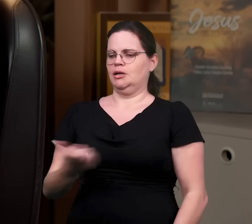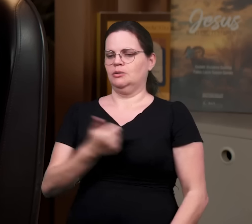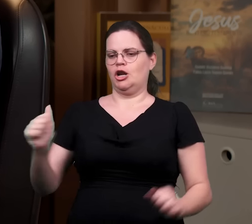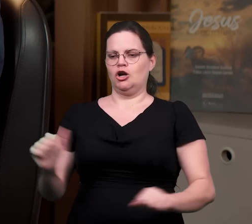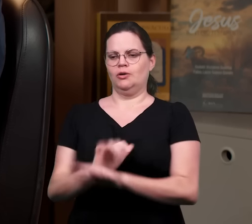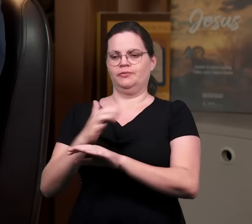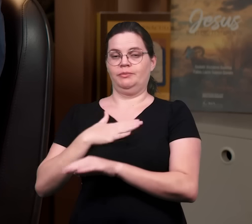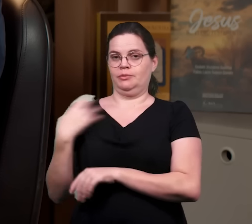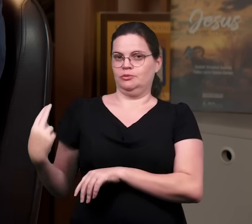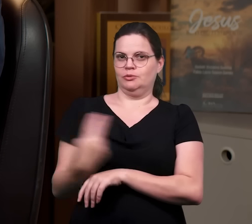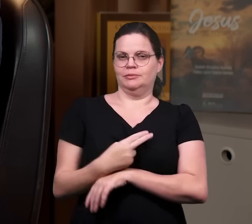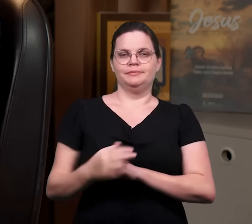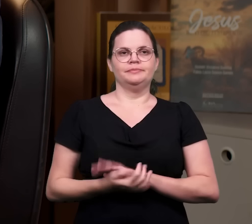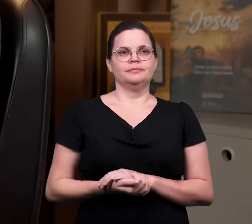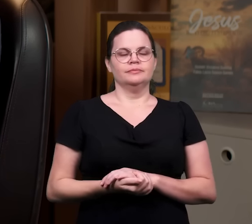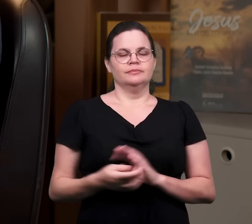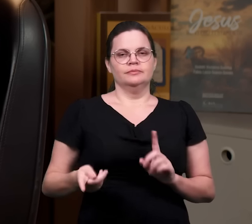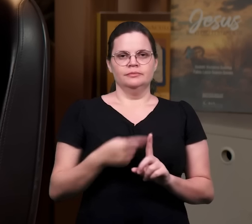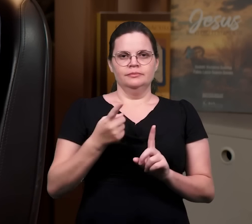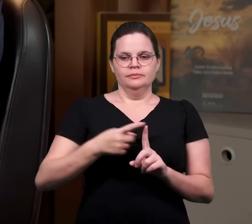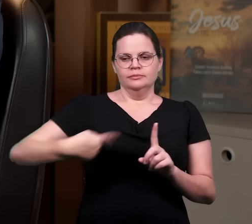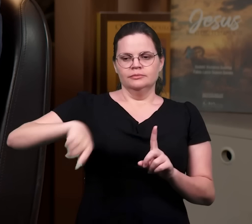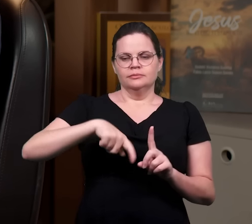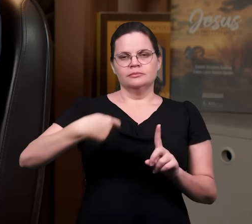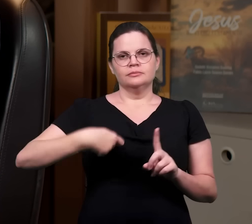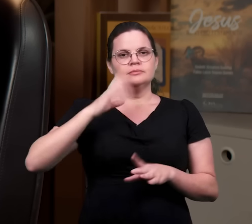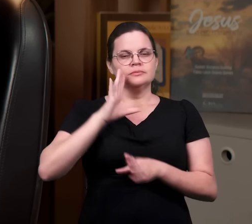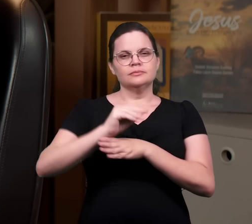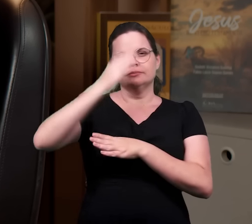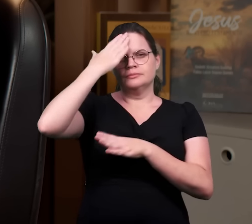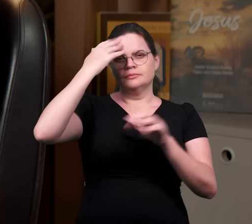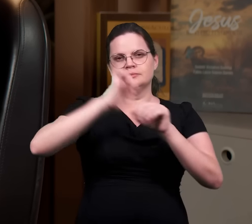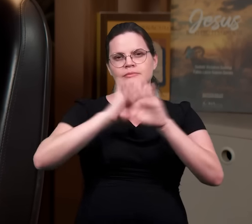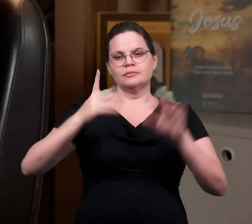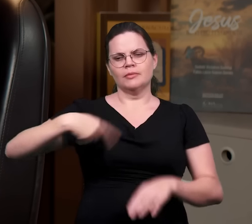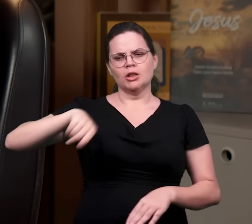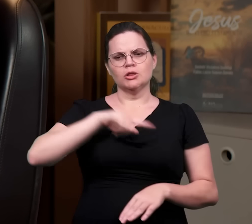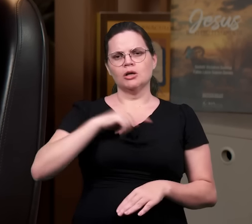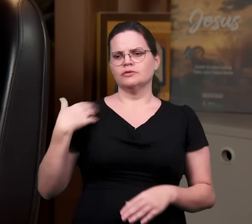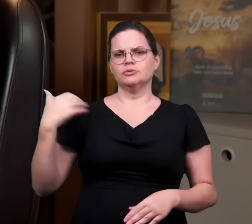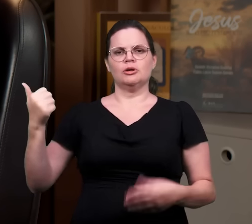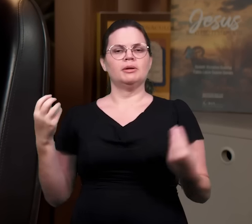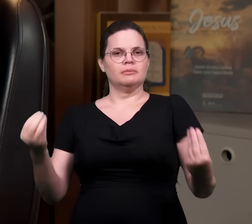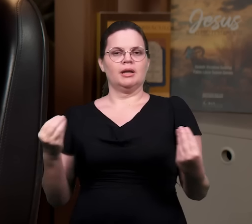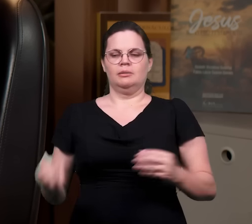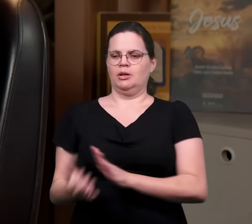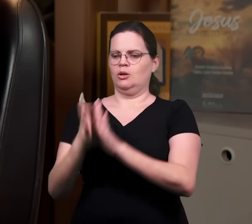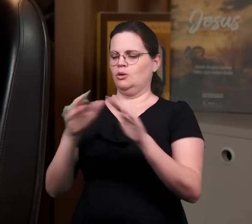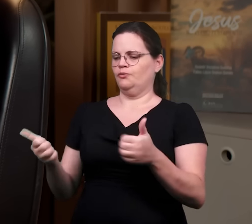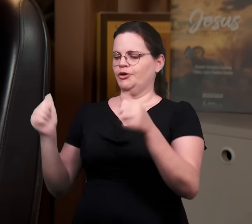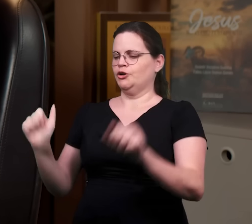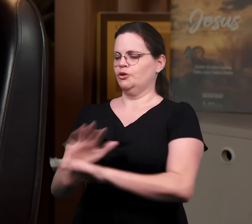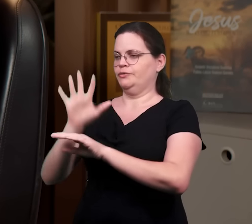meu nome, né, então primeiro ponto que eu acho que é importante a gente entender é que nós fomos chamados para louvor da glória do nome do Senhor,